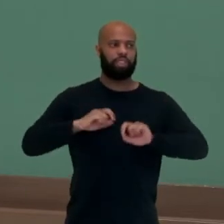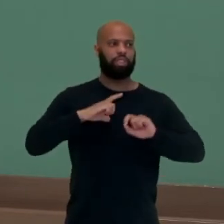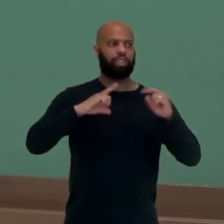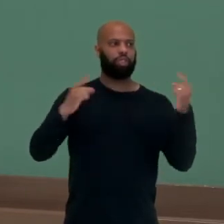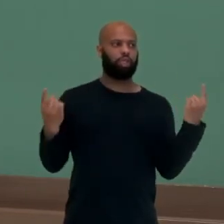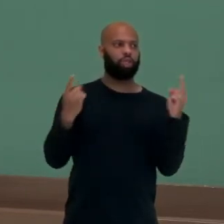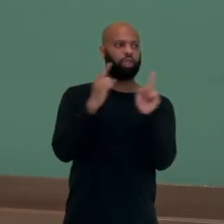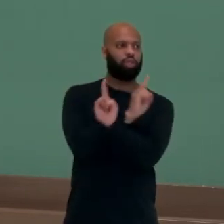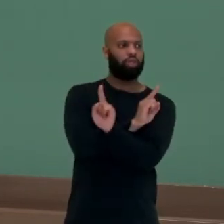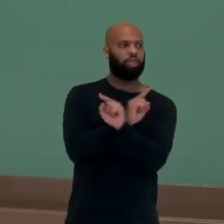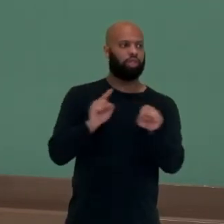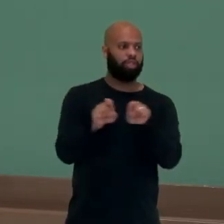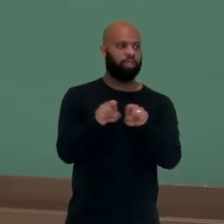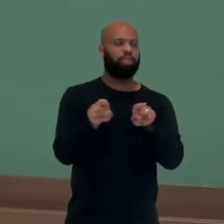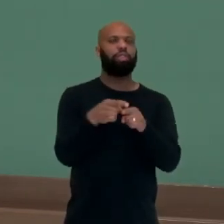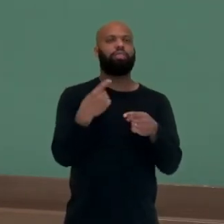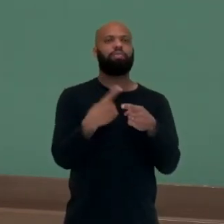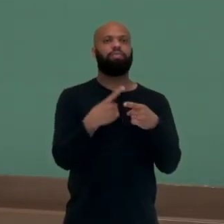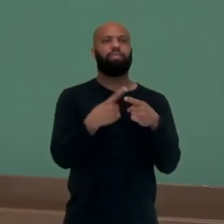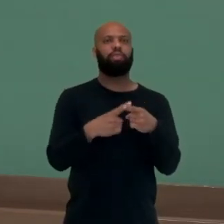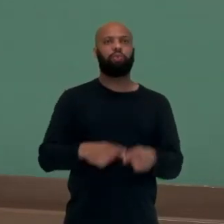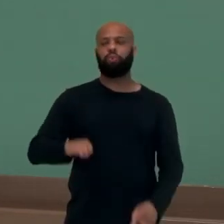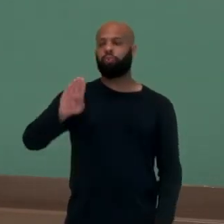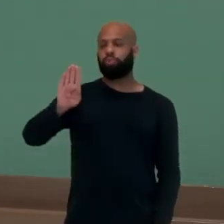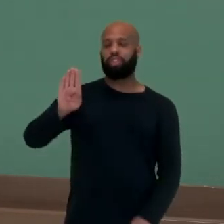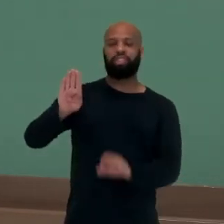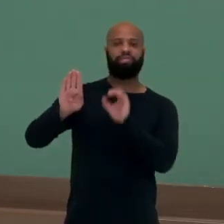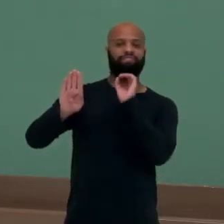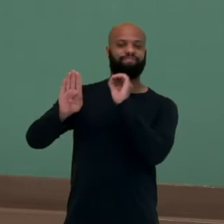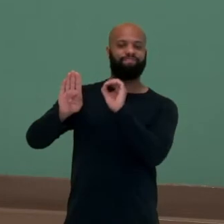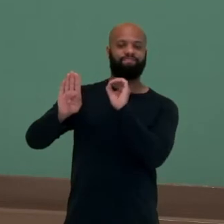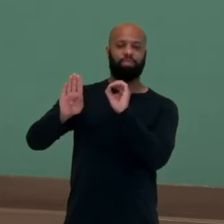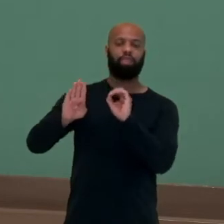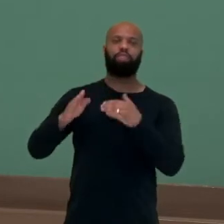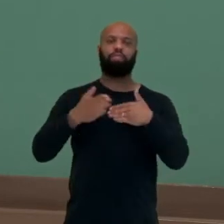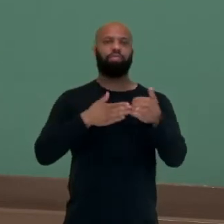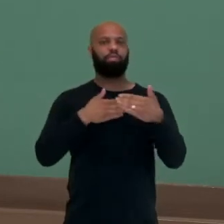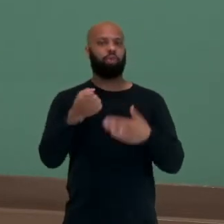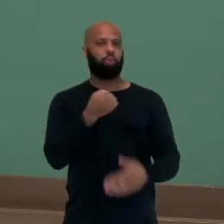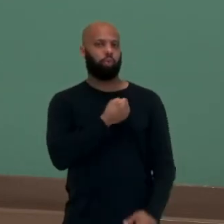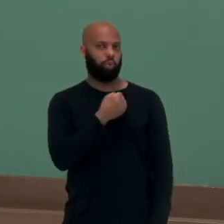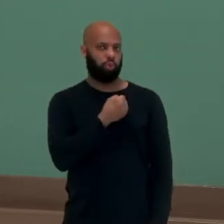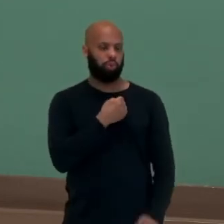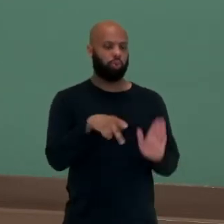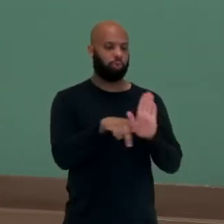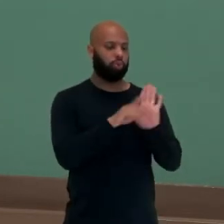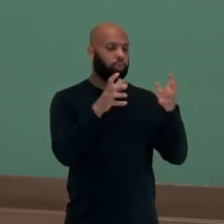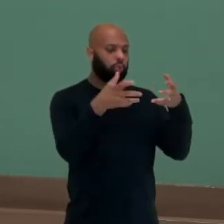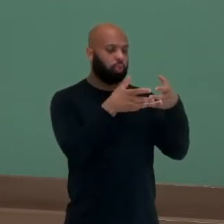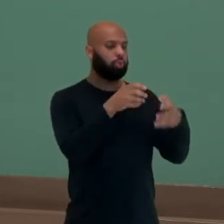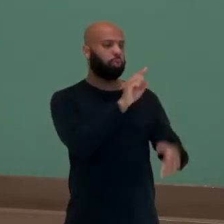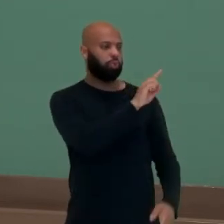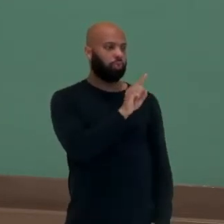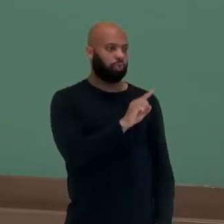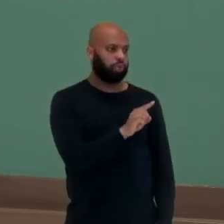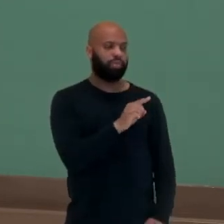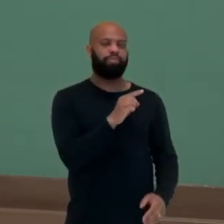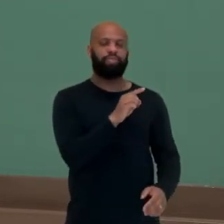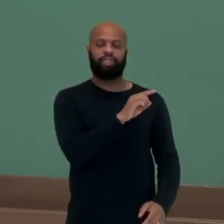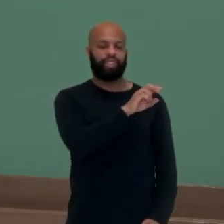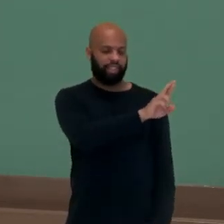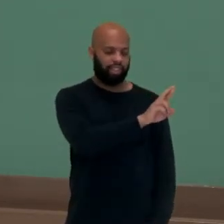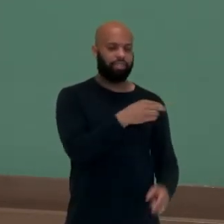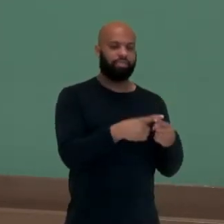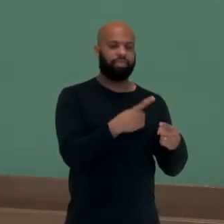oposto, aonde o B seja zero, que ele pode ser qualquer número real, e o zero é um número real. Se o